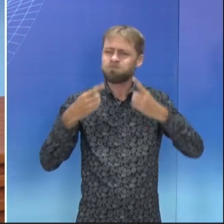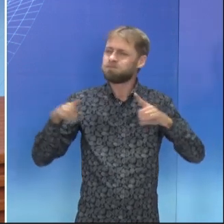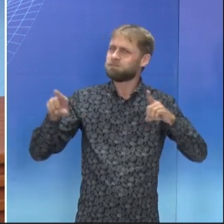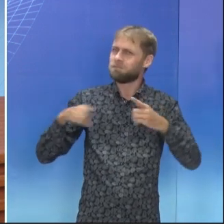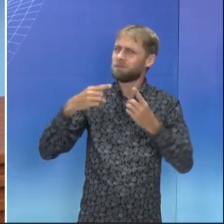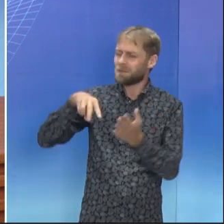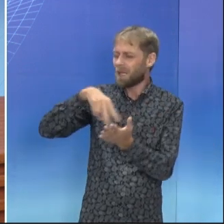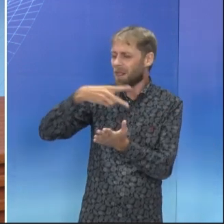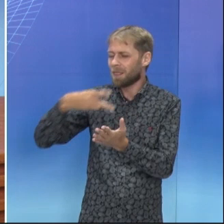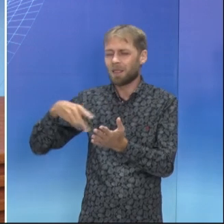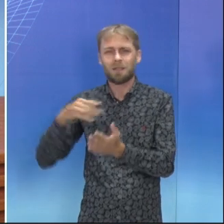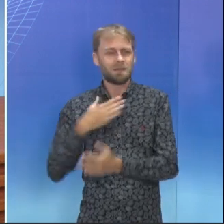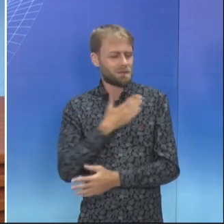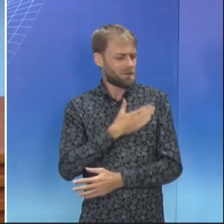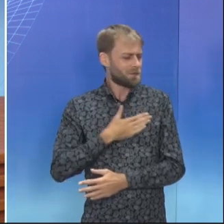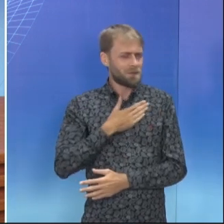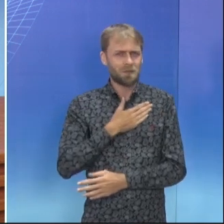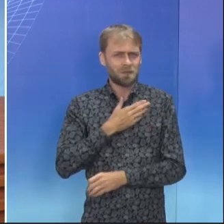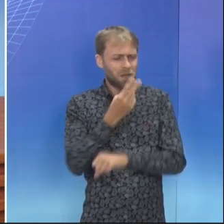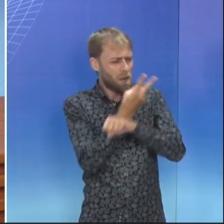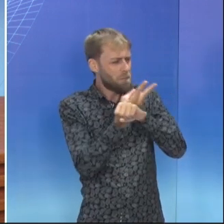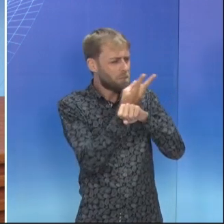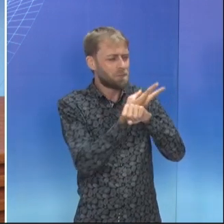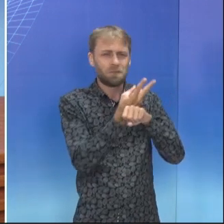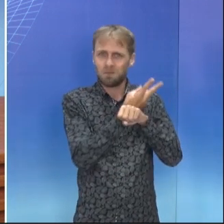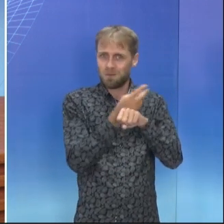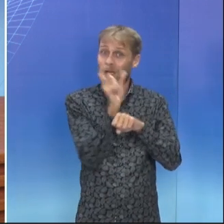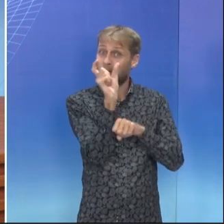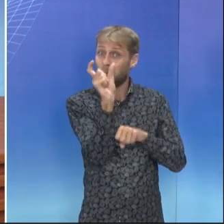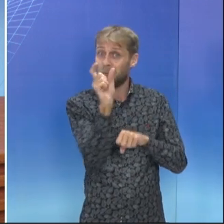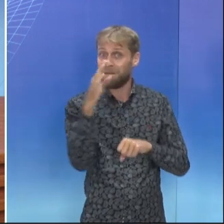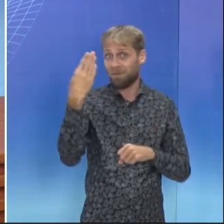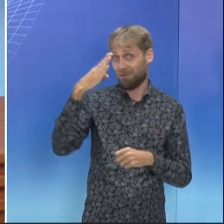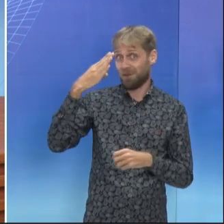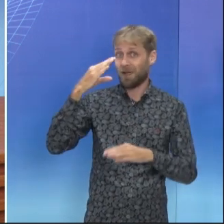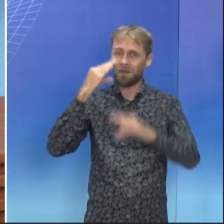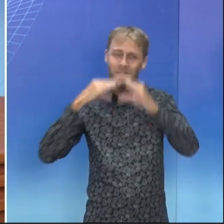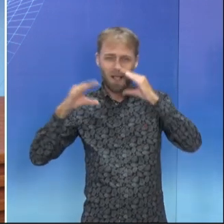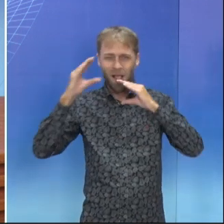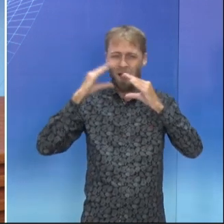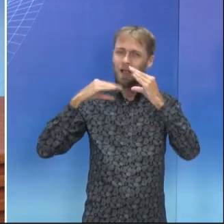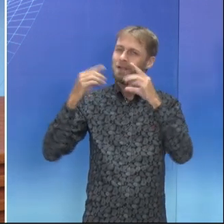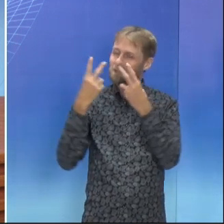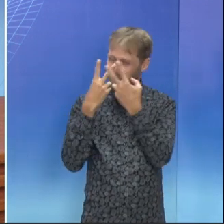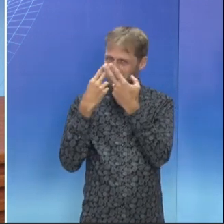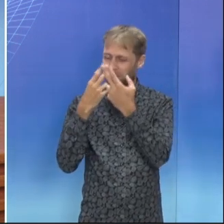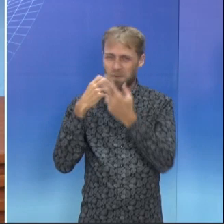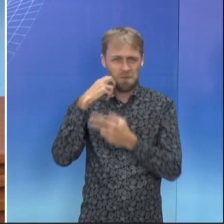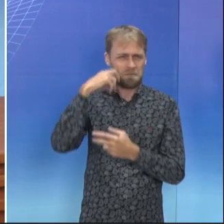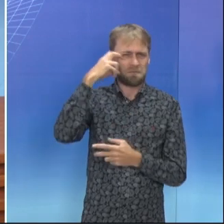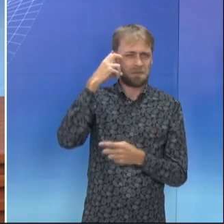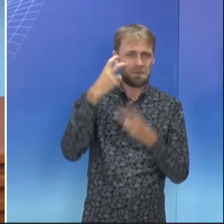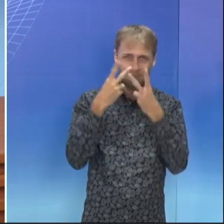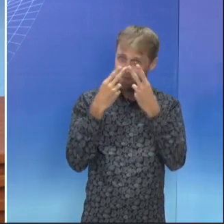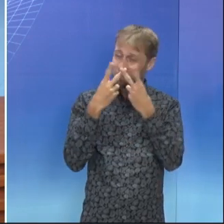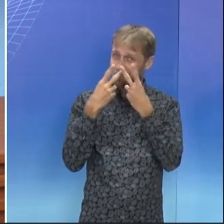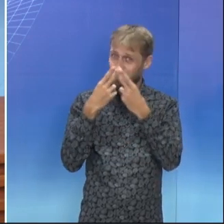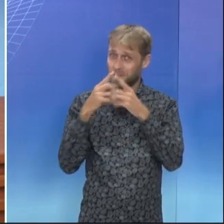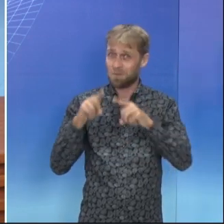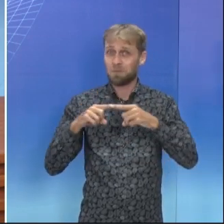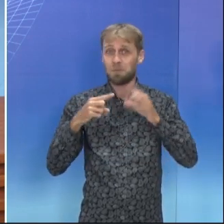que vocês gostem e procurem falsos cognatos, cantem que nem eu fiz aqui, paguem o mesmo mico que eu